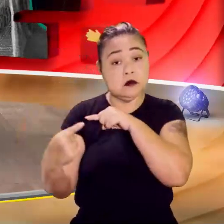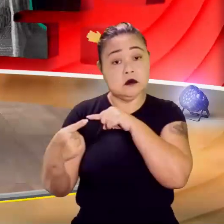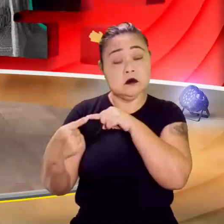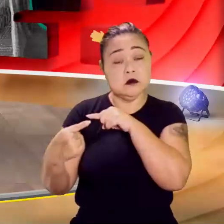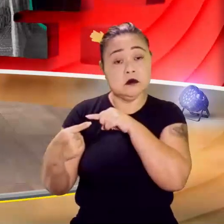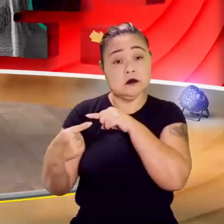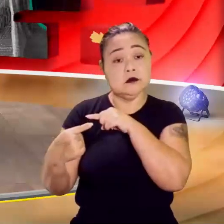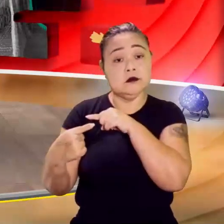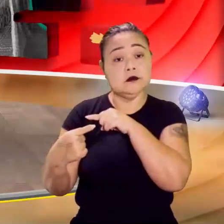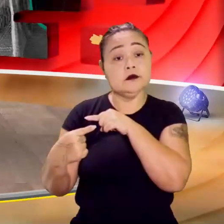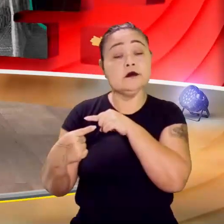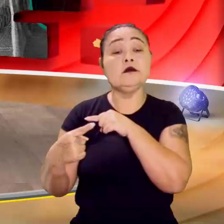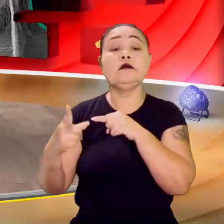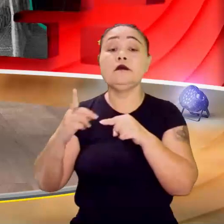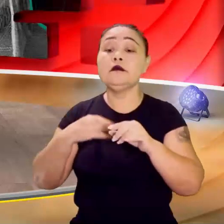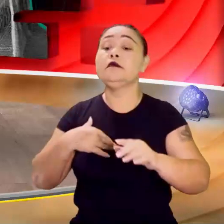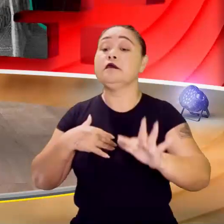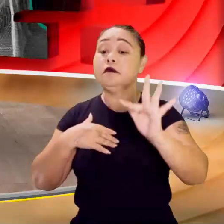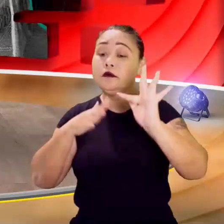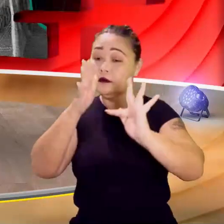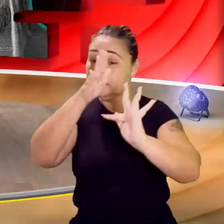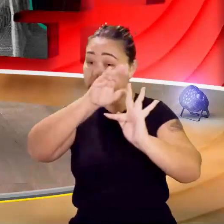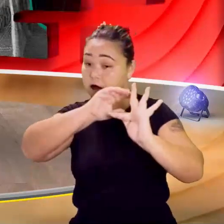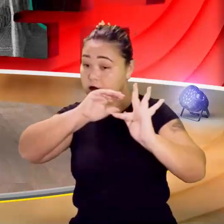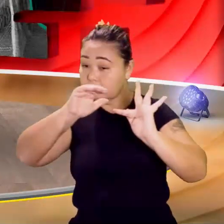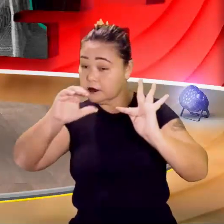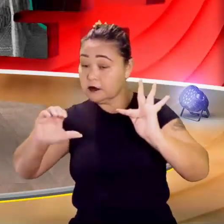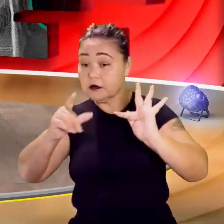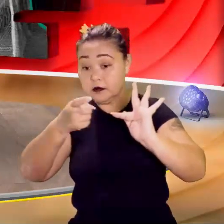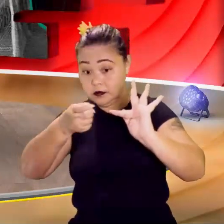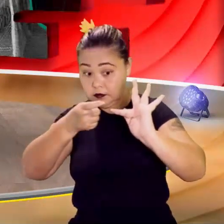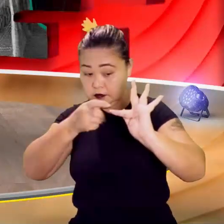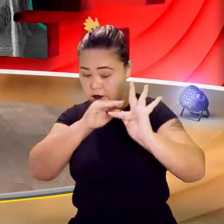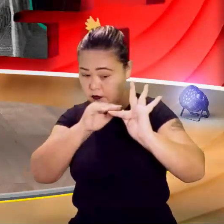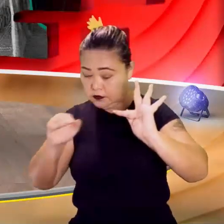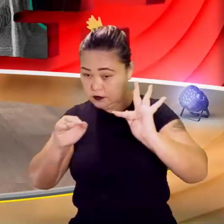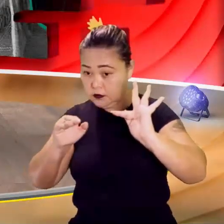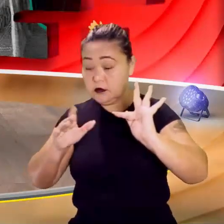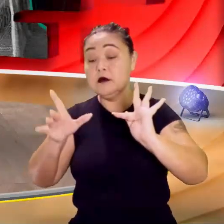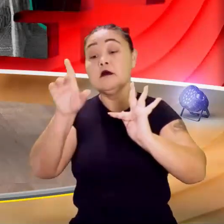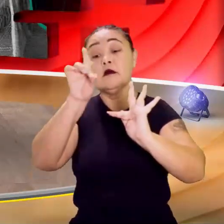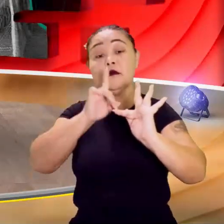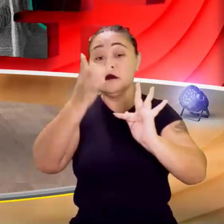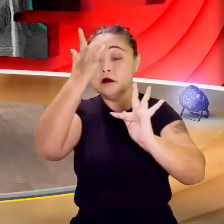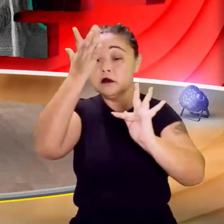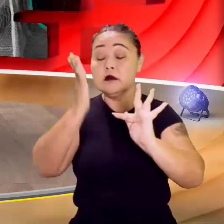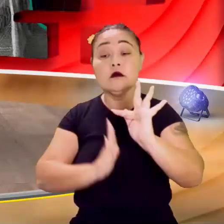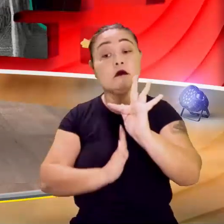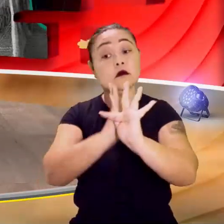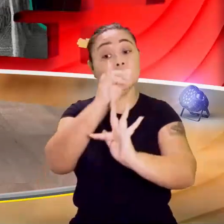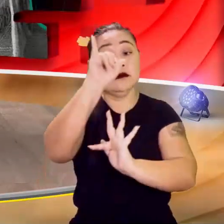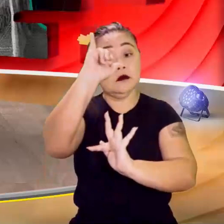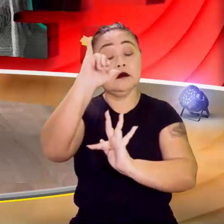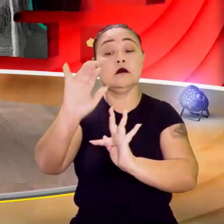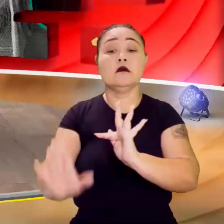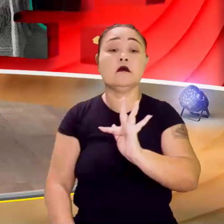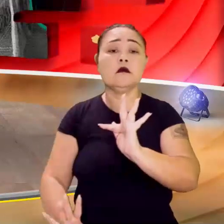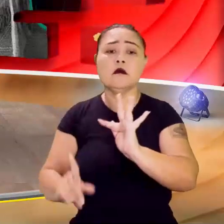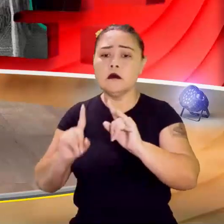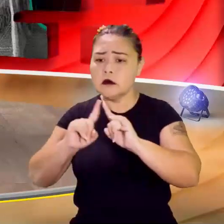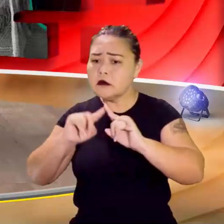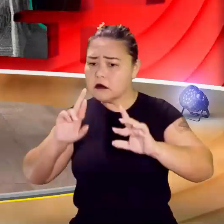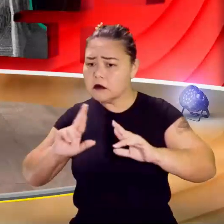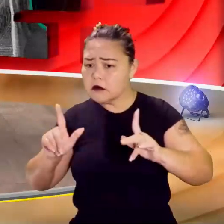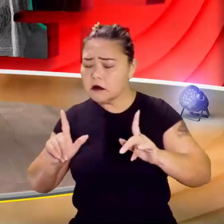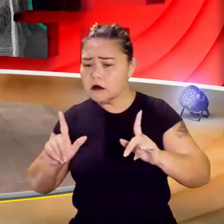só no embalo. Então ela crescente ficou mais fácil a gente colocar no X, né? No X. E decrescente já ficou mais fácil colocar no Y, né? Mas